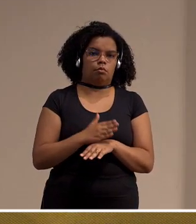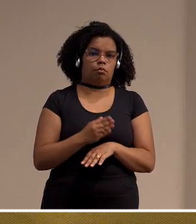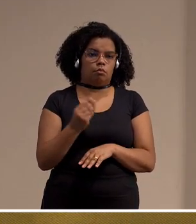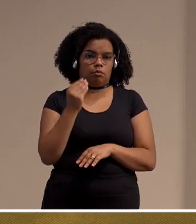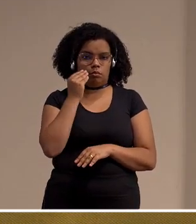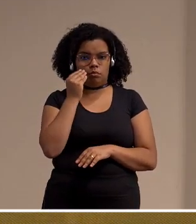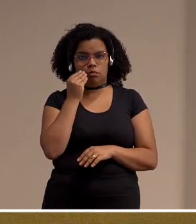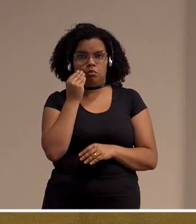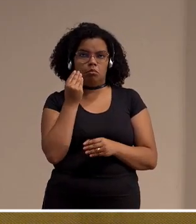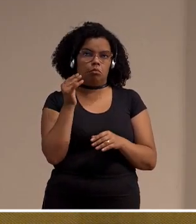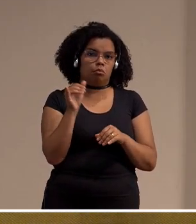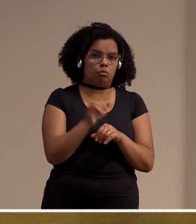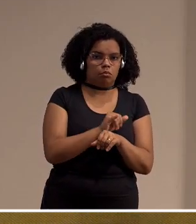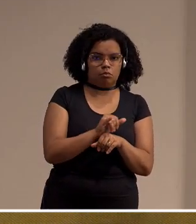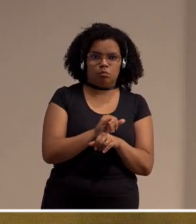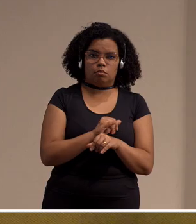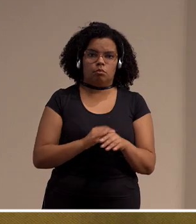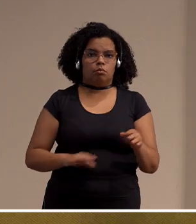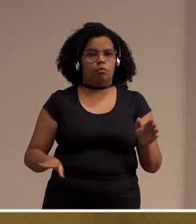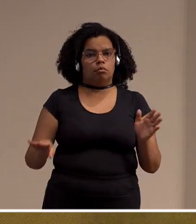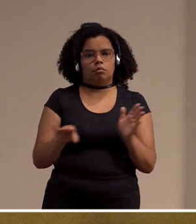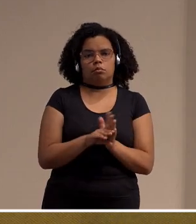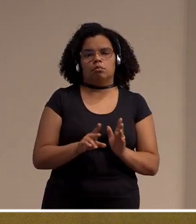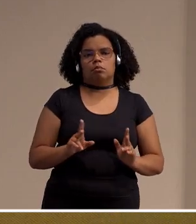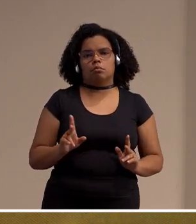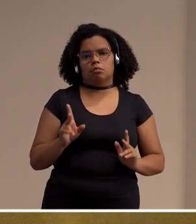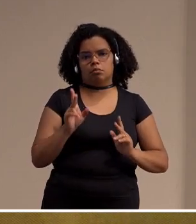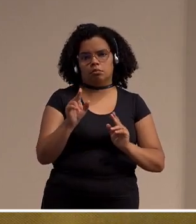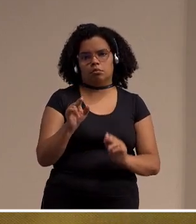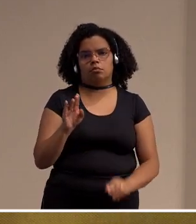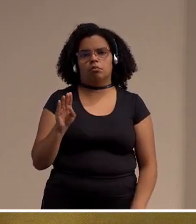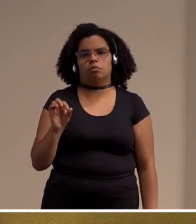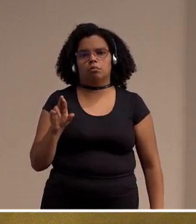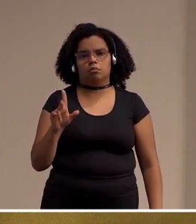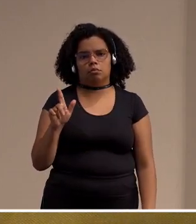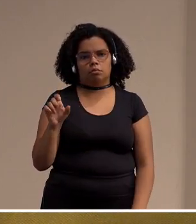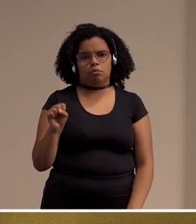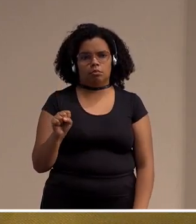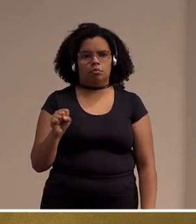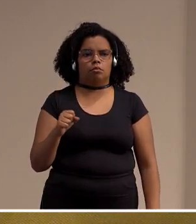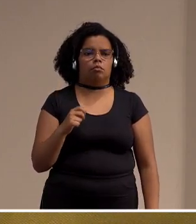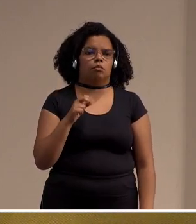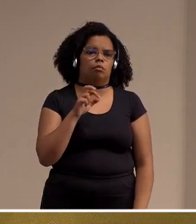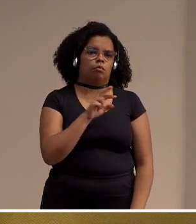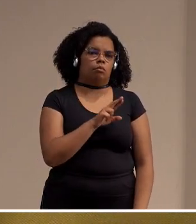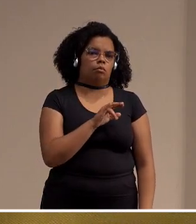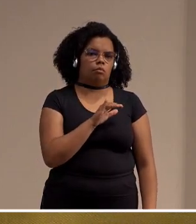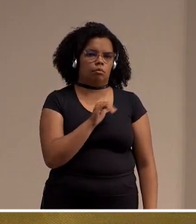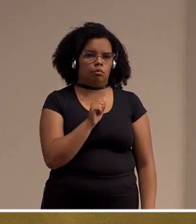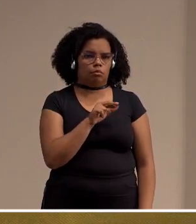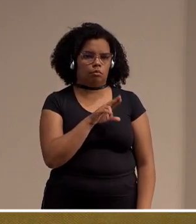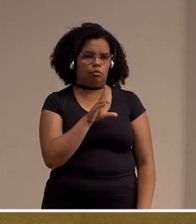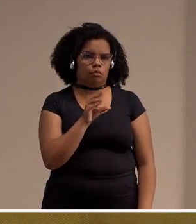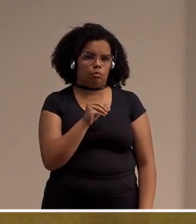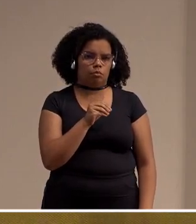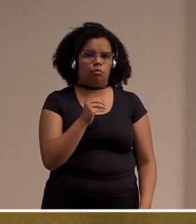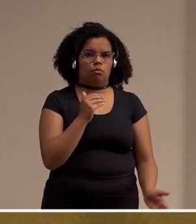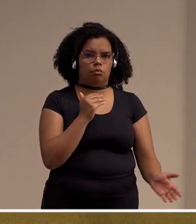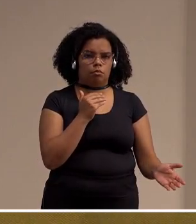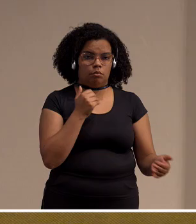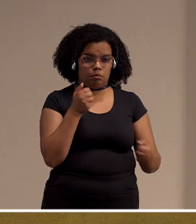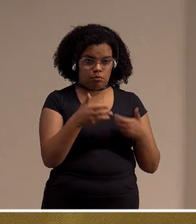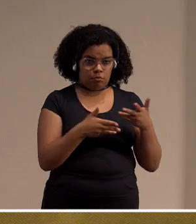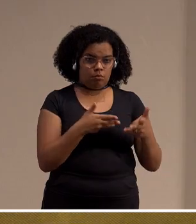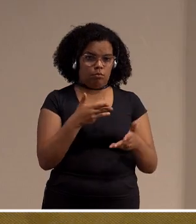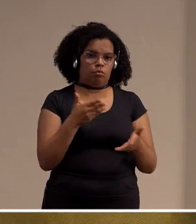Também sim, porque Borges, Piglia tem uma ideia que quando Borges empieza a escrever isso que ele chama literatura